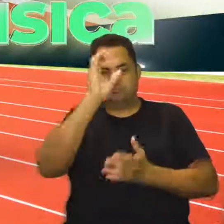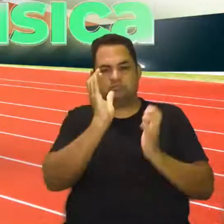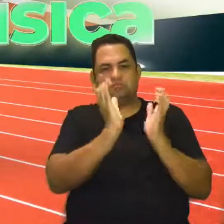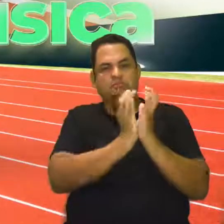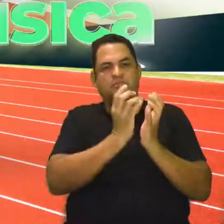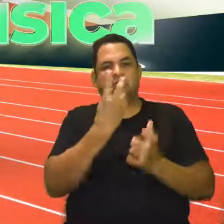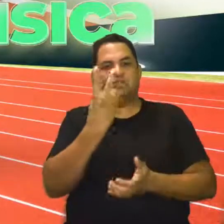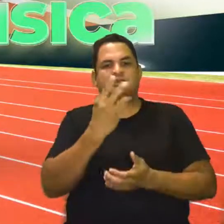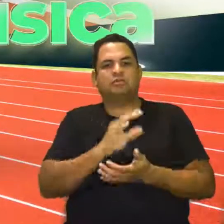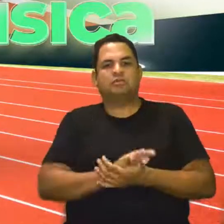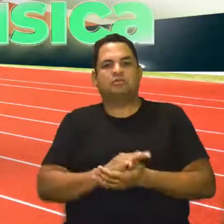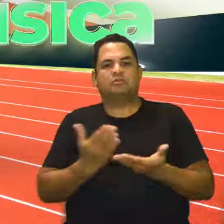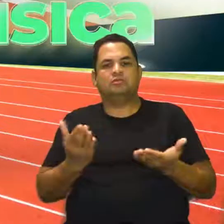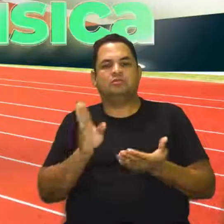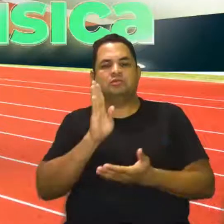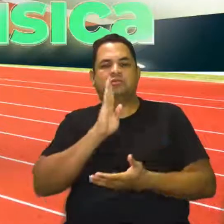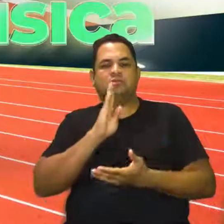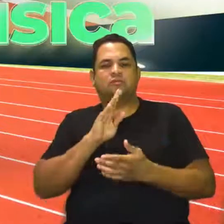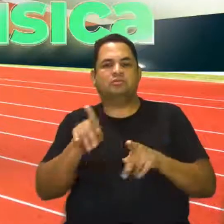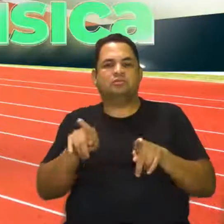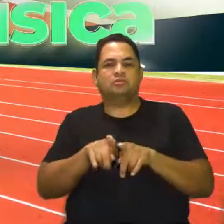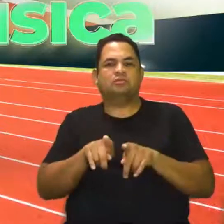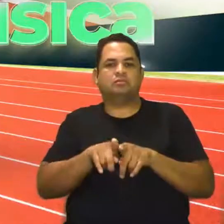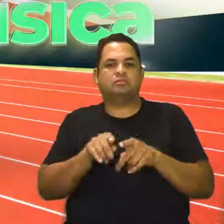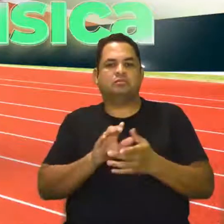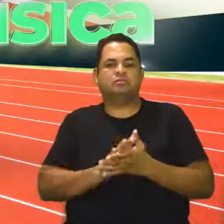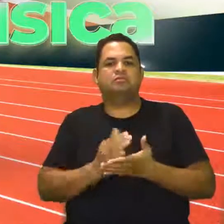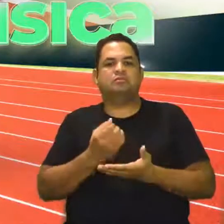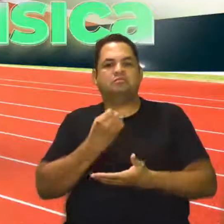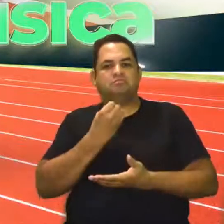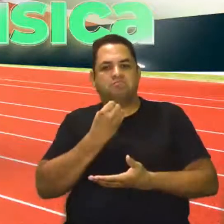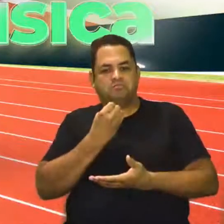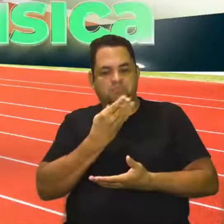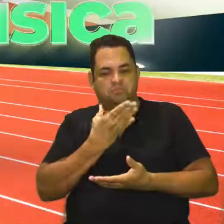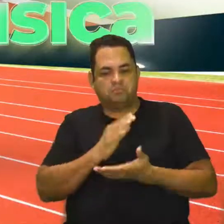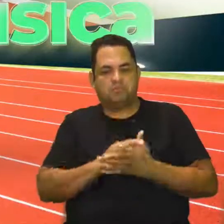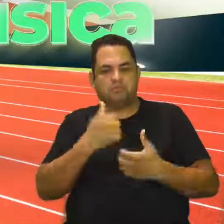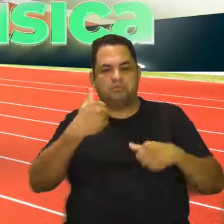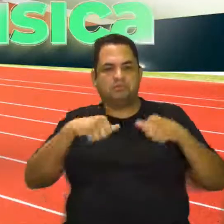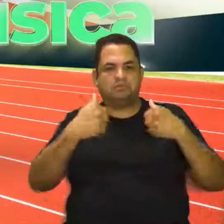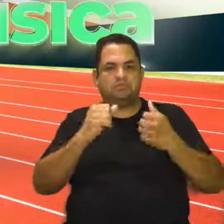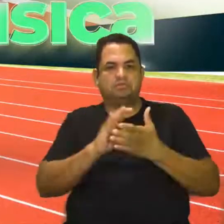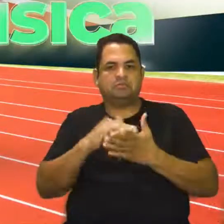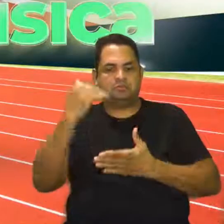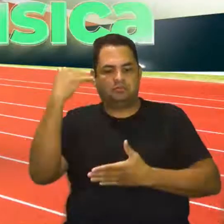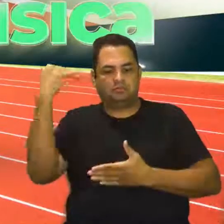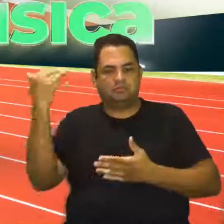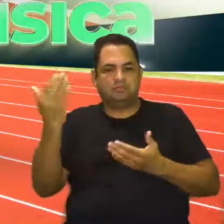Unidade 2 vem aí, muito legal também. Desejamos para vocês uma boa avaliação,